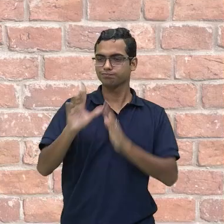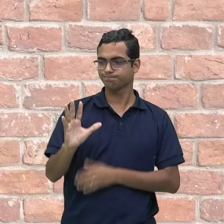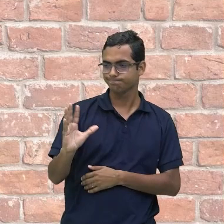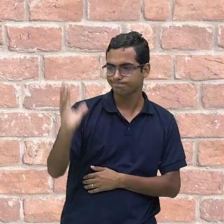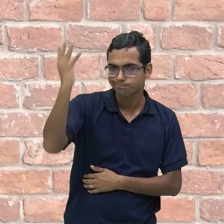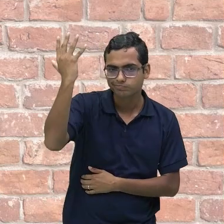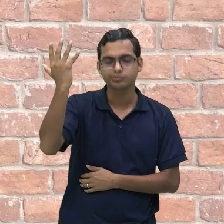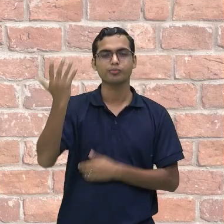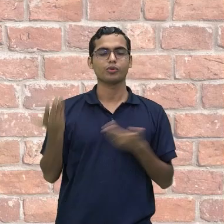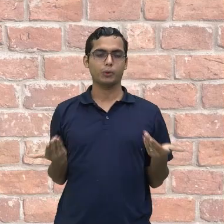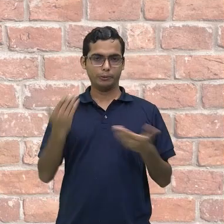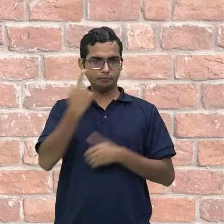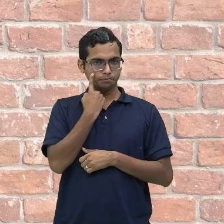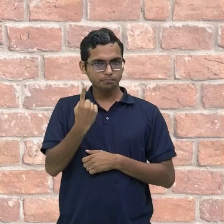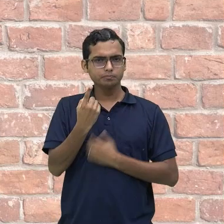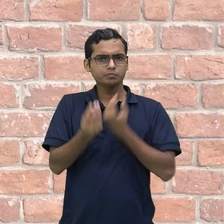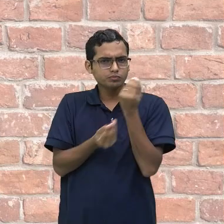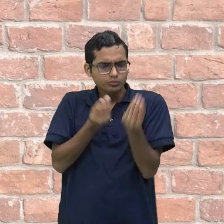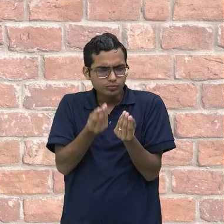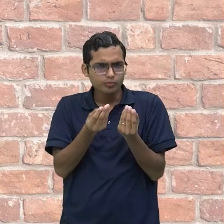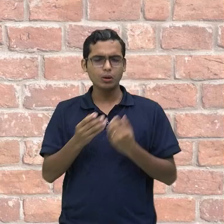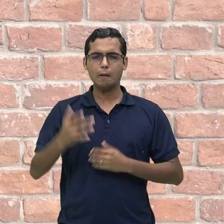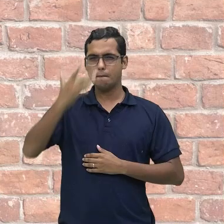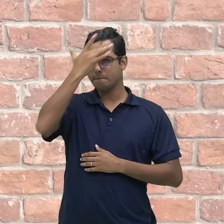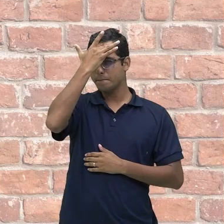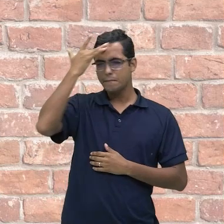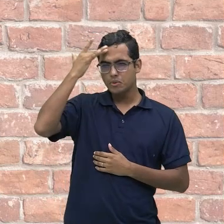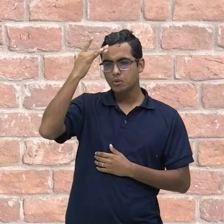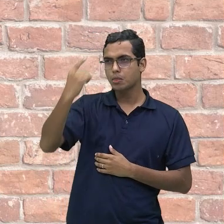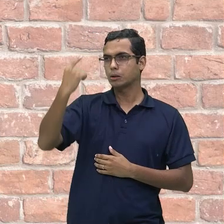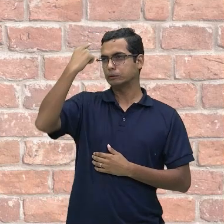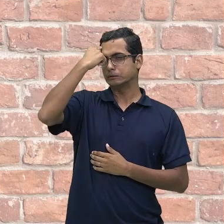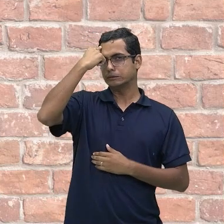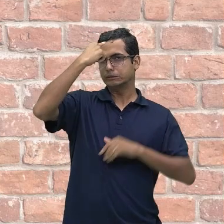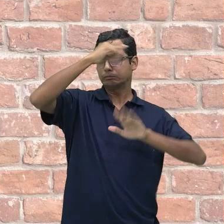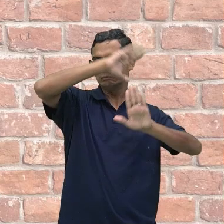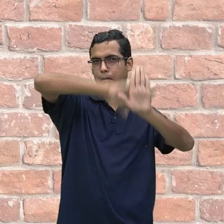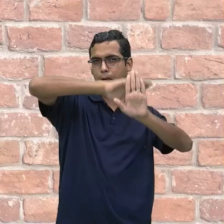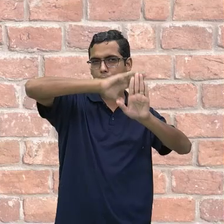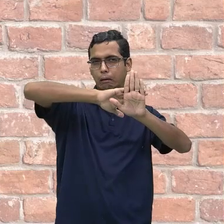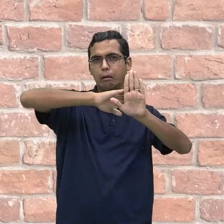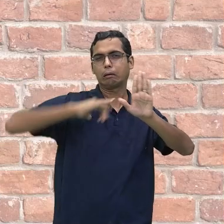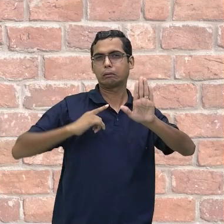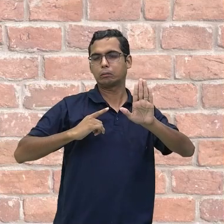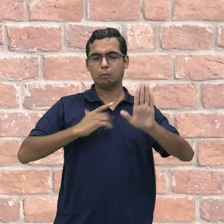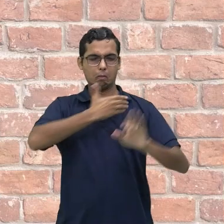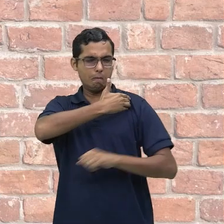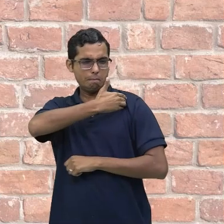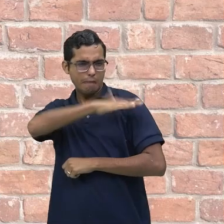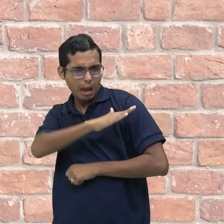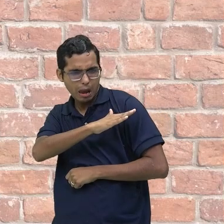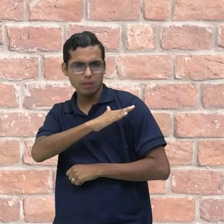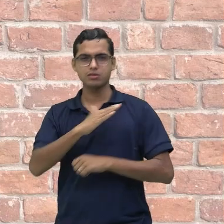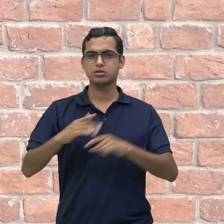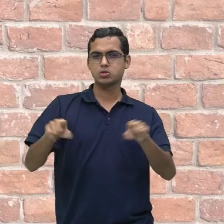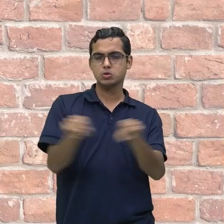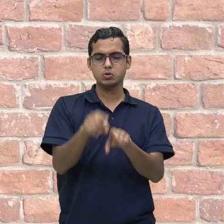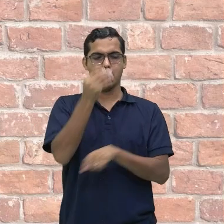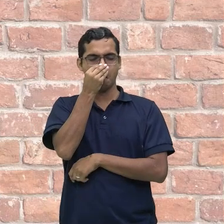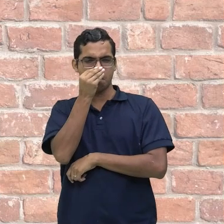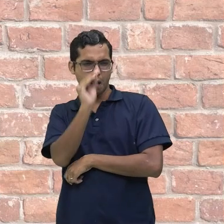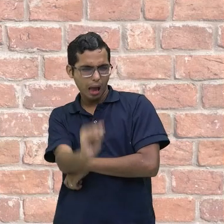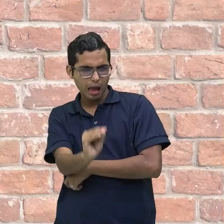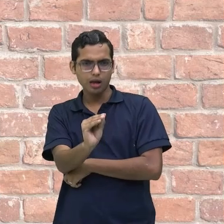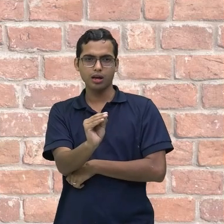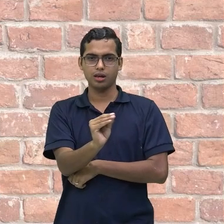falo de começar a romper, de quebrarmos esse muro, é exatamente parar de enxergar com